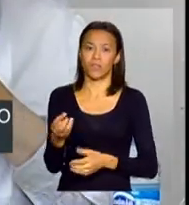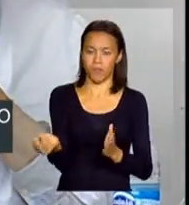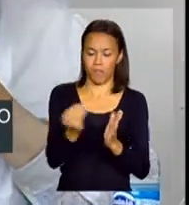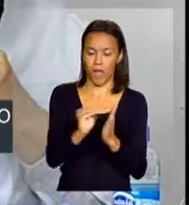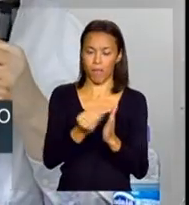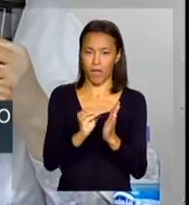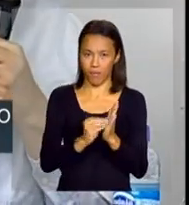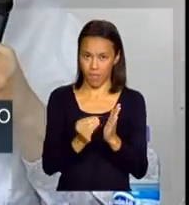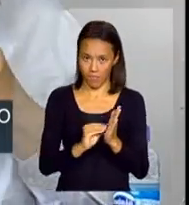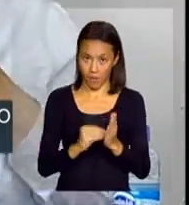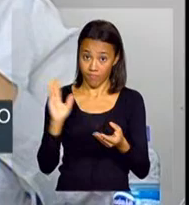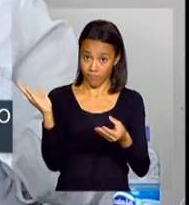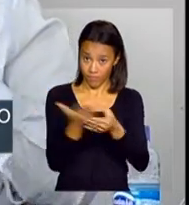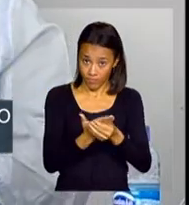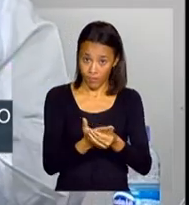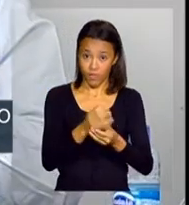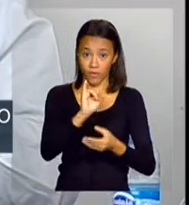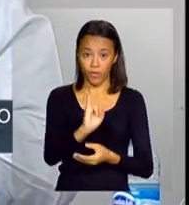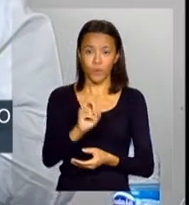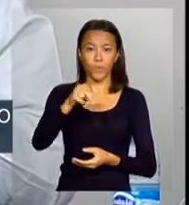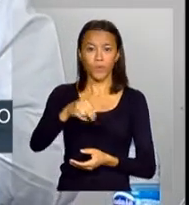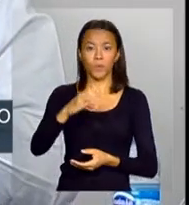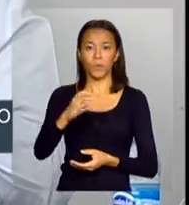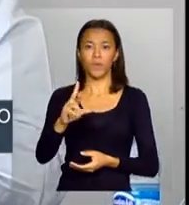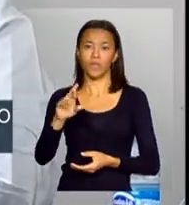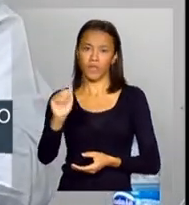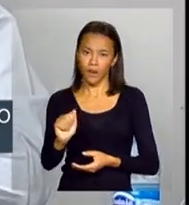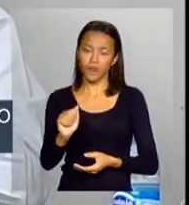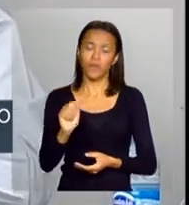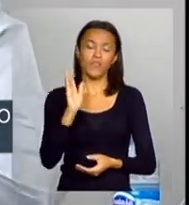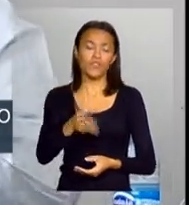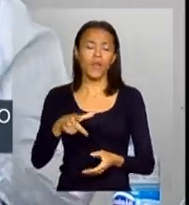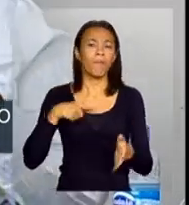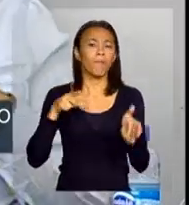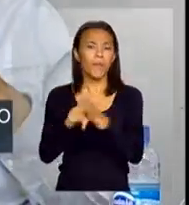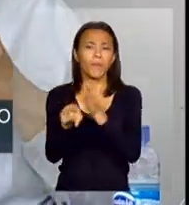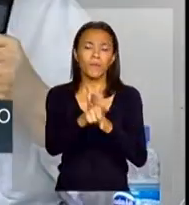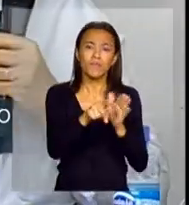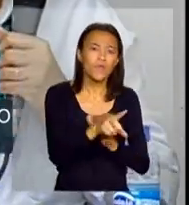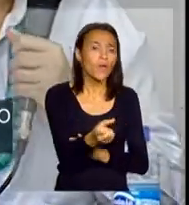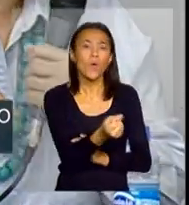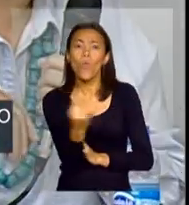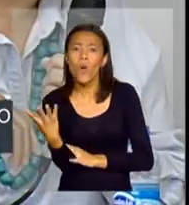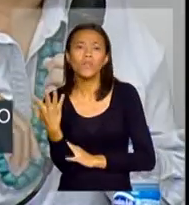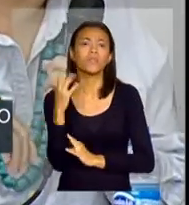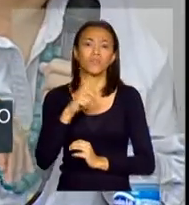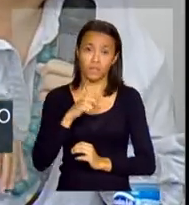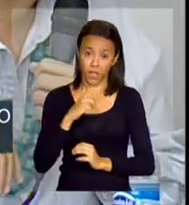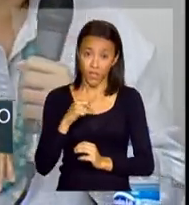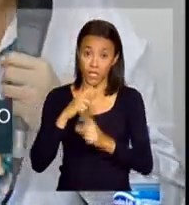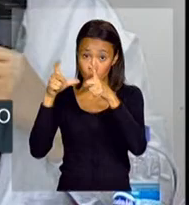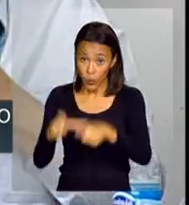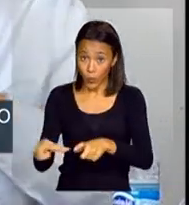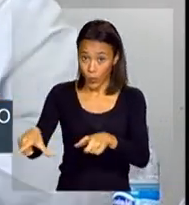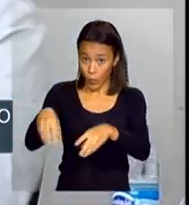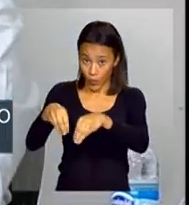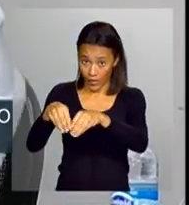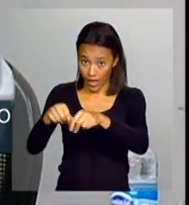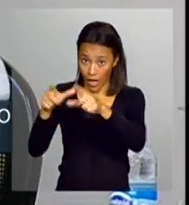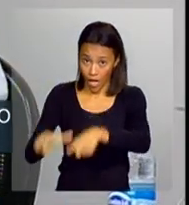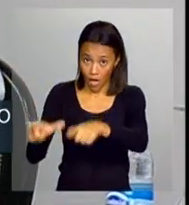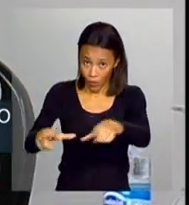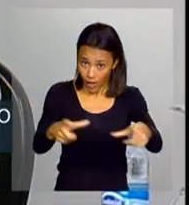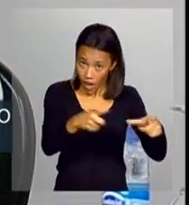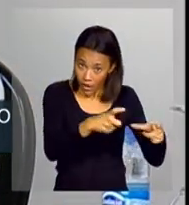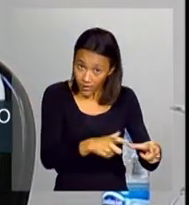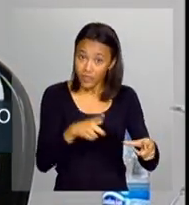cadastro do INCRA, é o universo, dos quais eu tenho perguntado quantas são efetivamente produtivas, quantas de